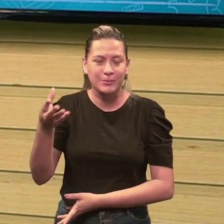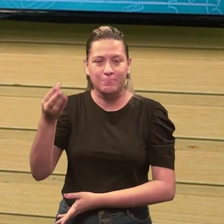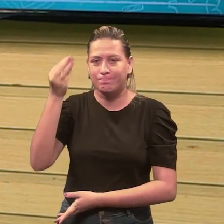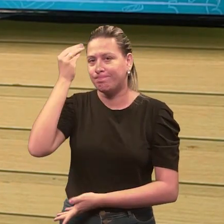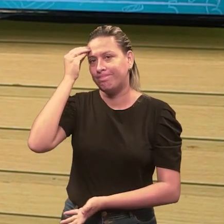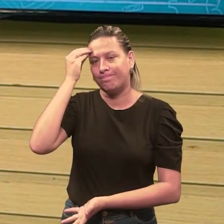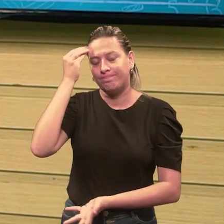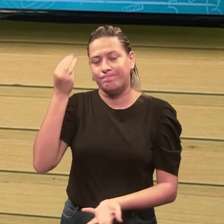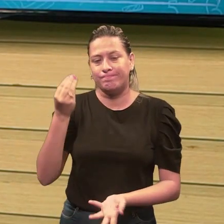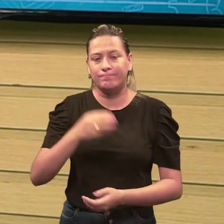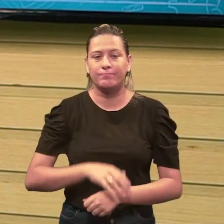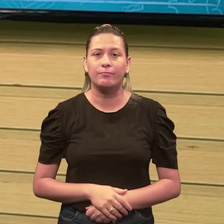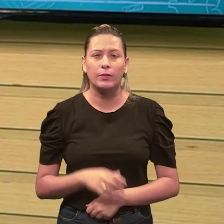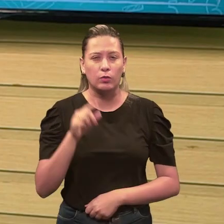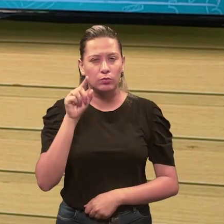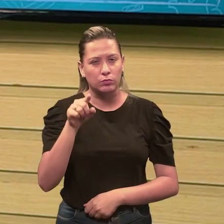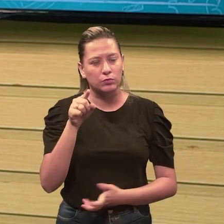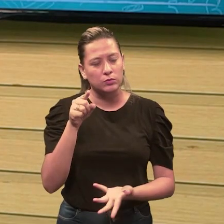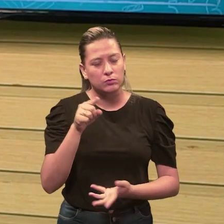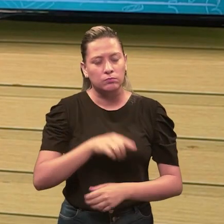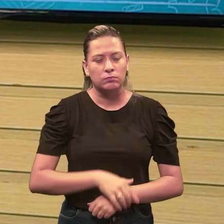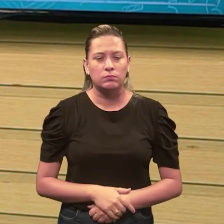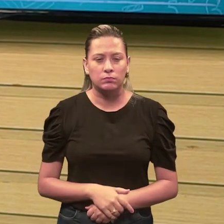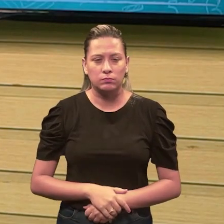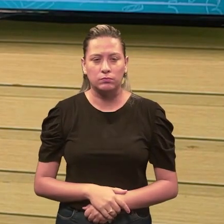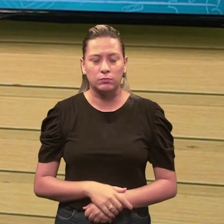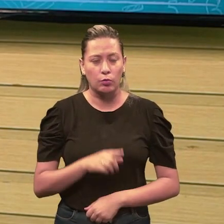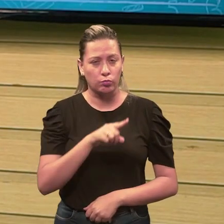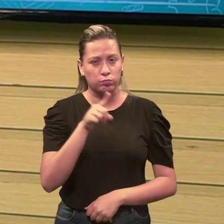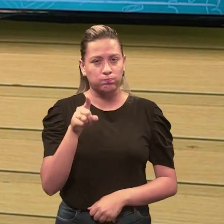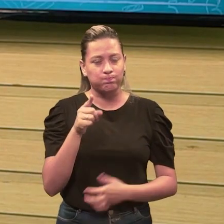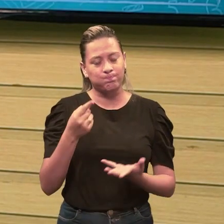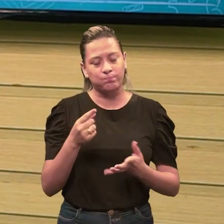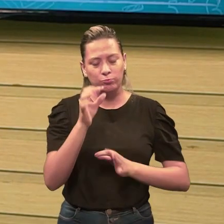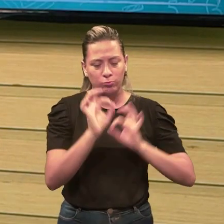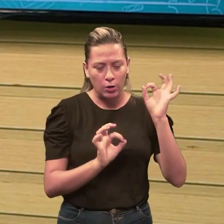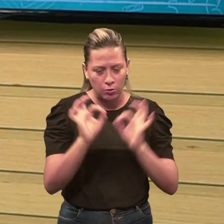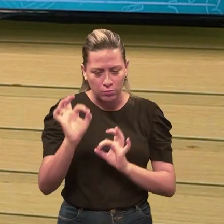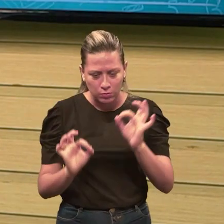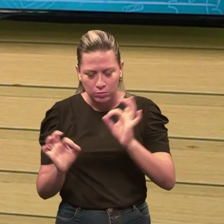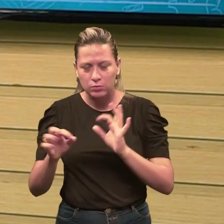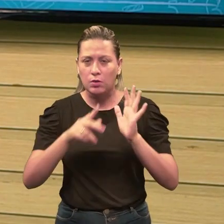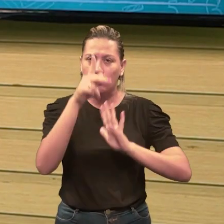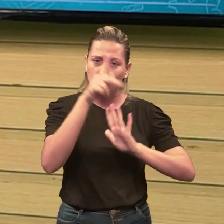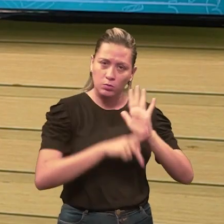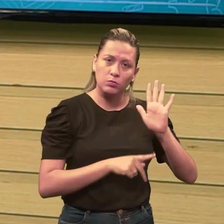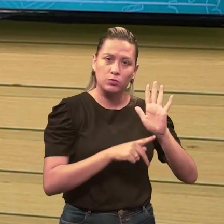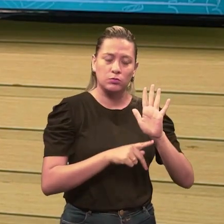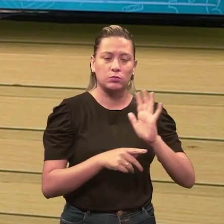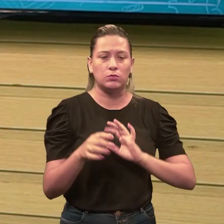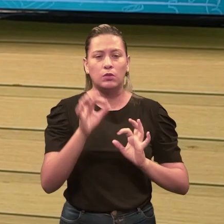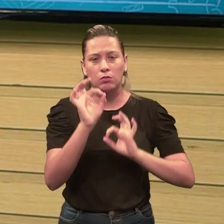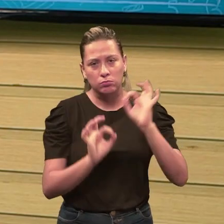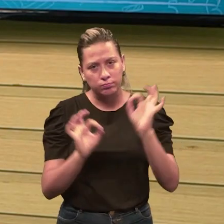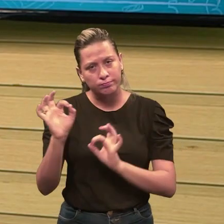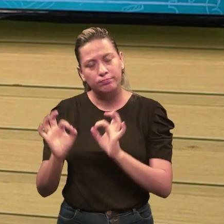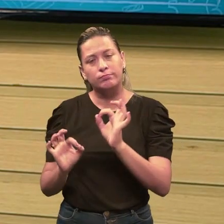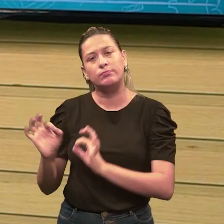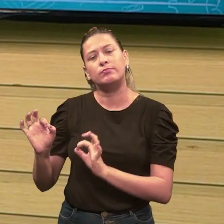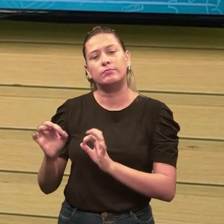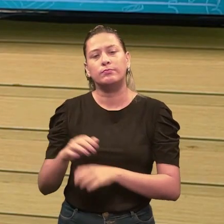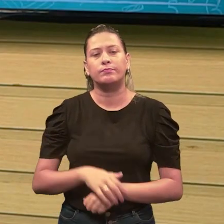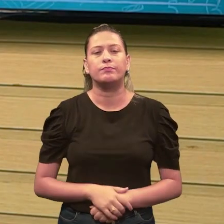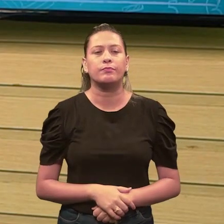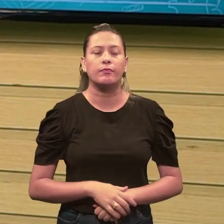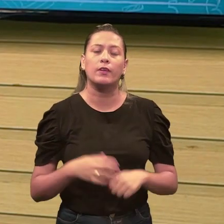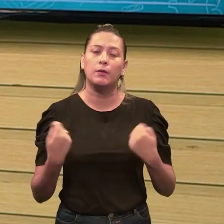assim, não dá para fixar muita coisa. Então, à medida que vocês forem precisar utilizar, montar esses projetos, esses